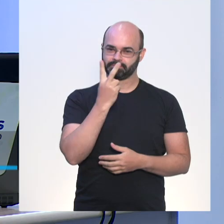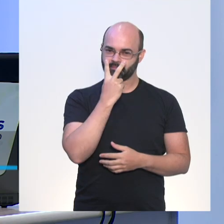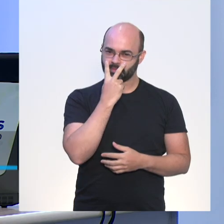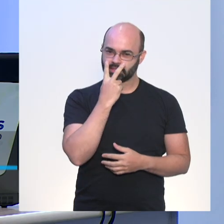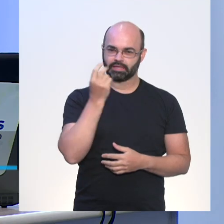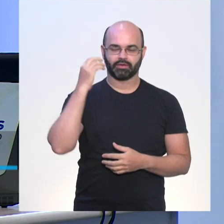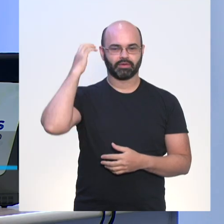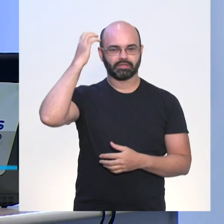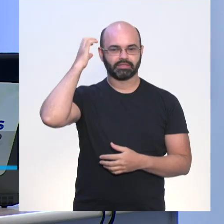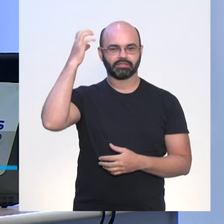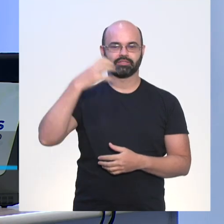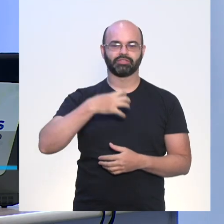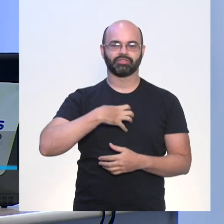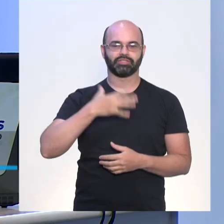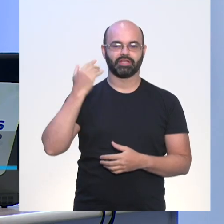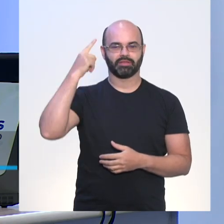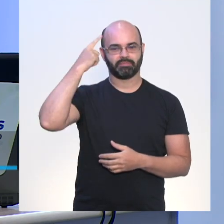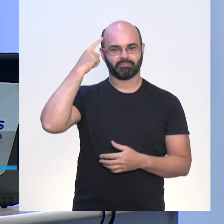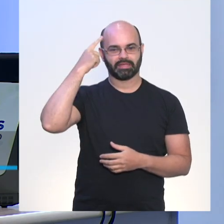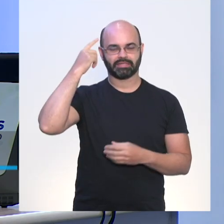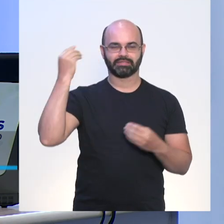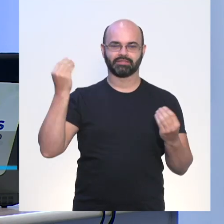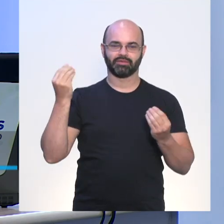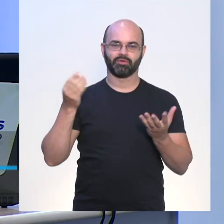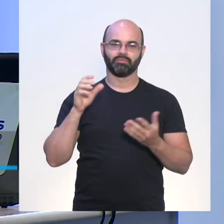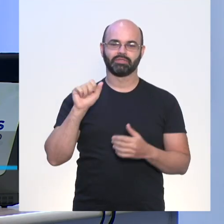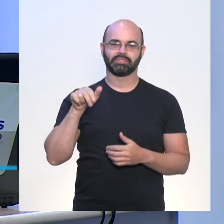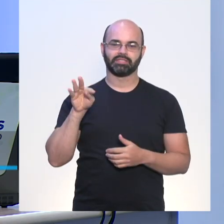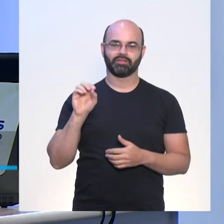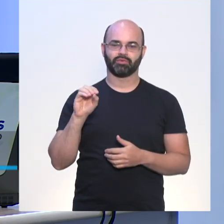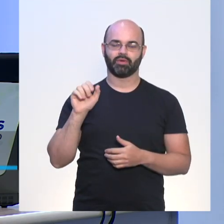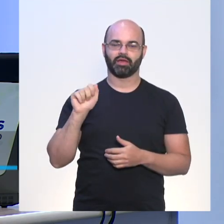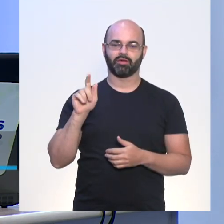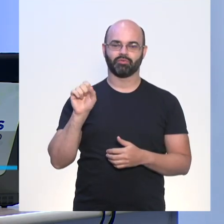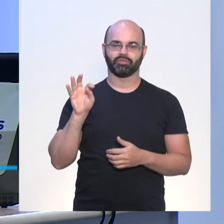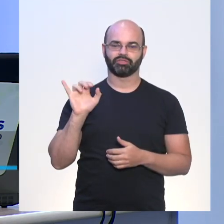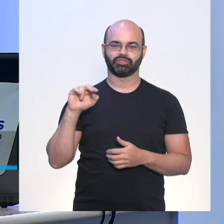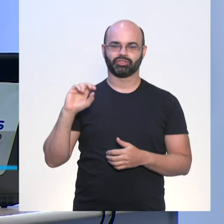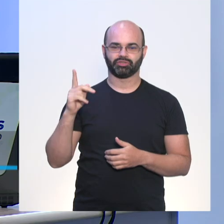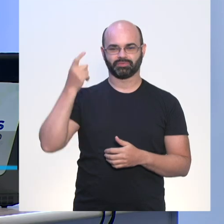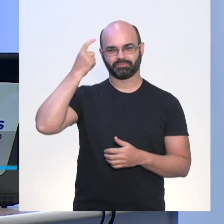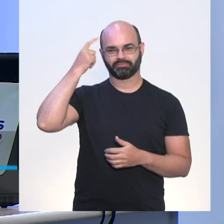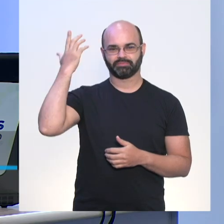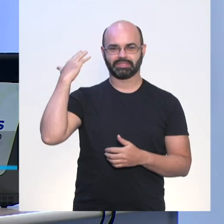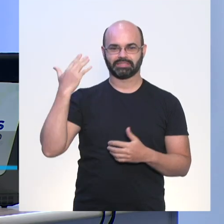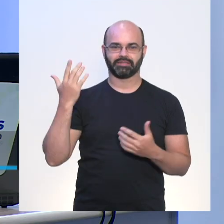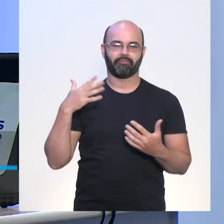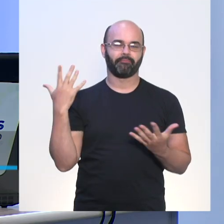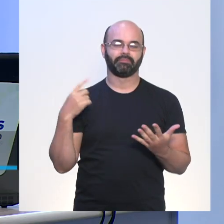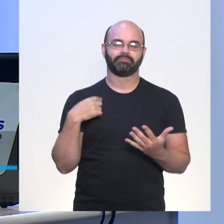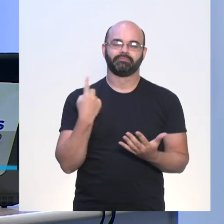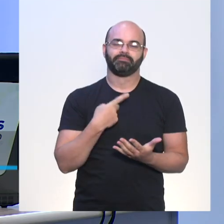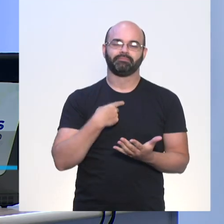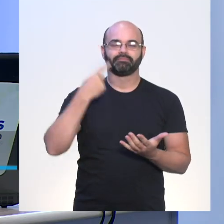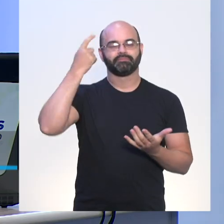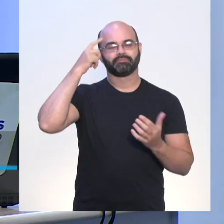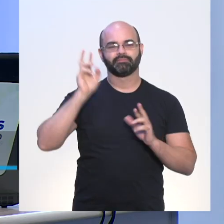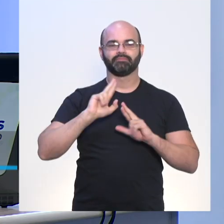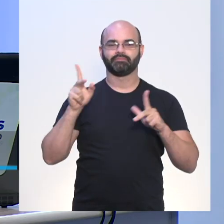forma como Santo Agostinho acreditava. Né? Hoje a gente já tem uma variedade maior de concepções e